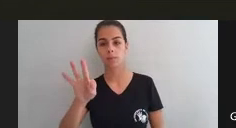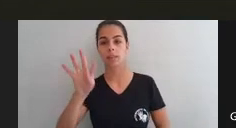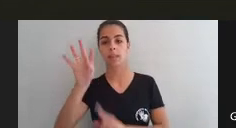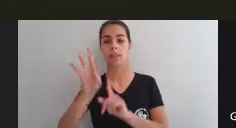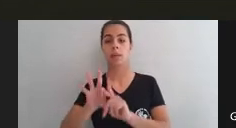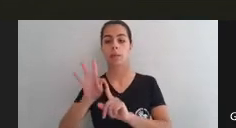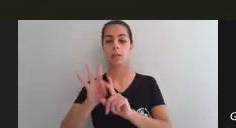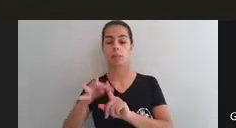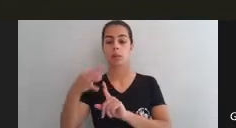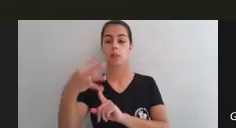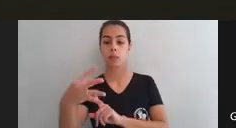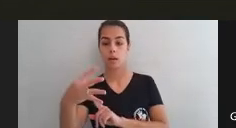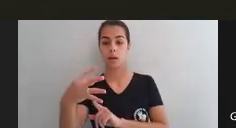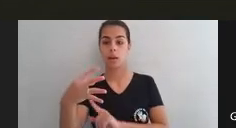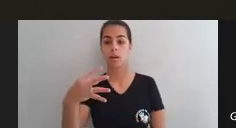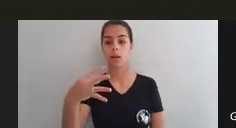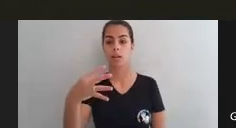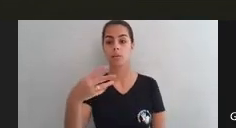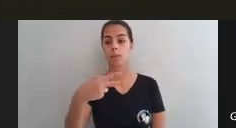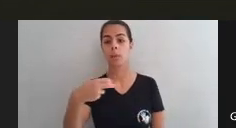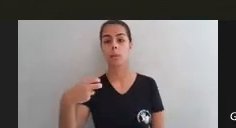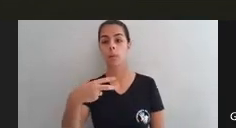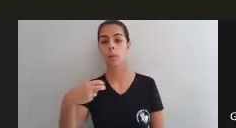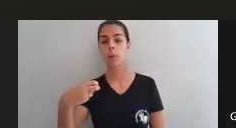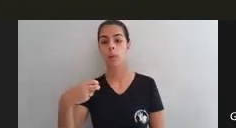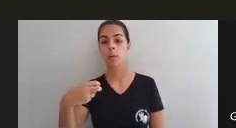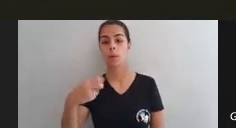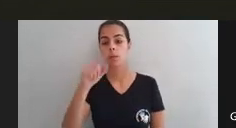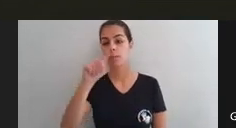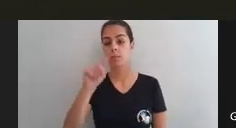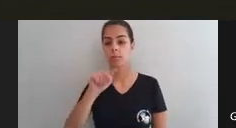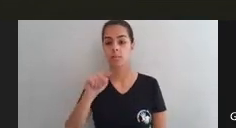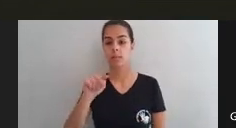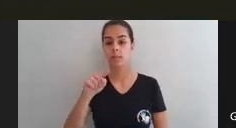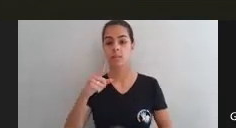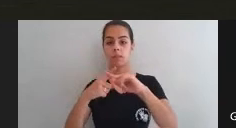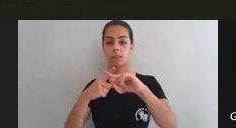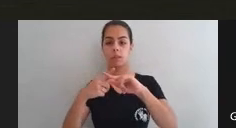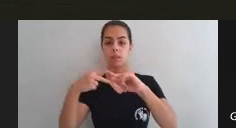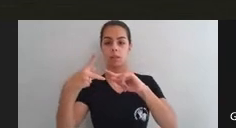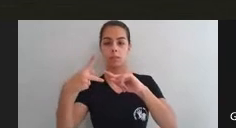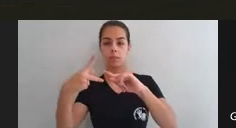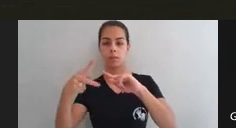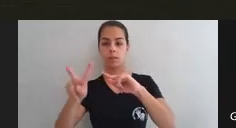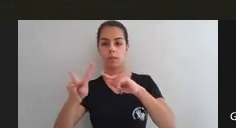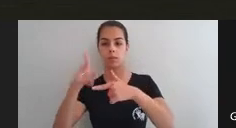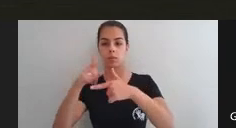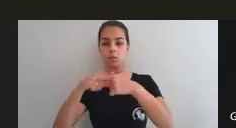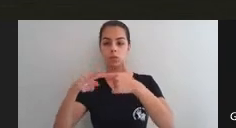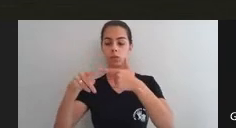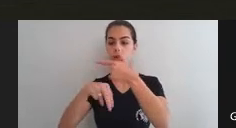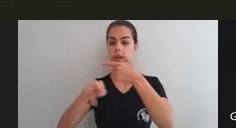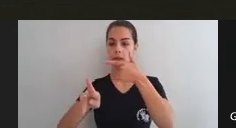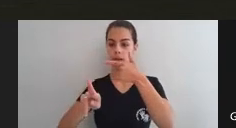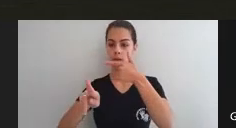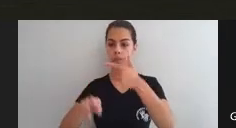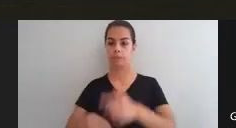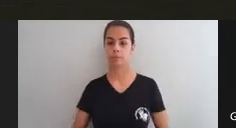temperatura T4 vai ser igual a Z vezes PV dividido por NR.